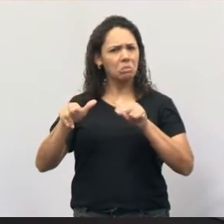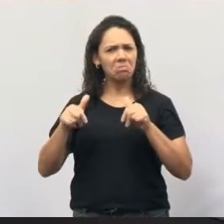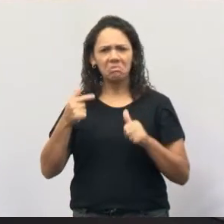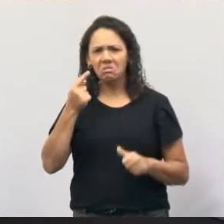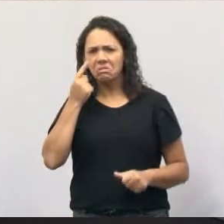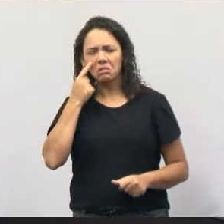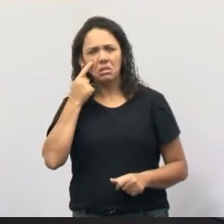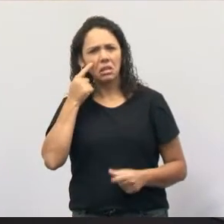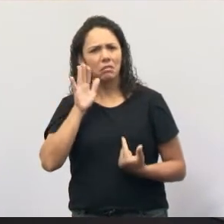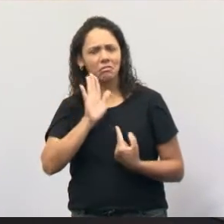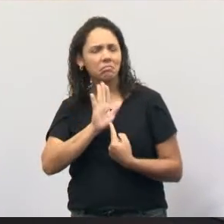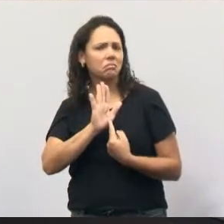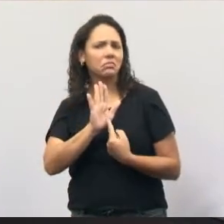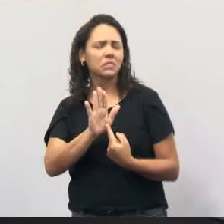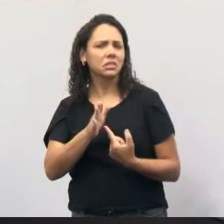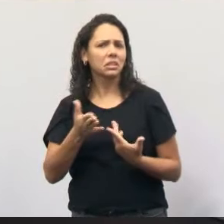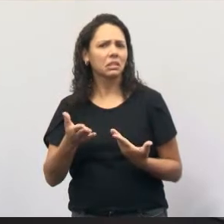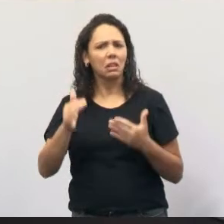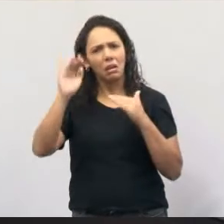mobilização para uma, né,